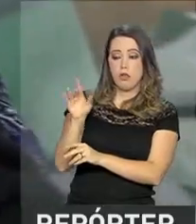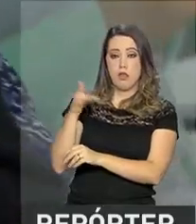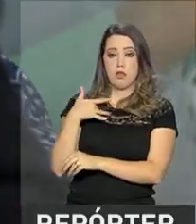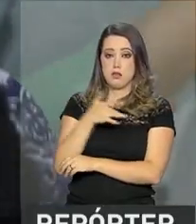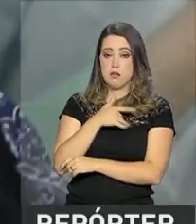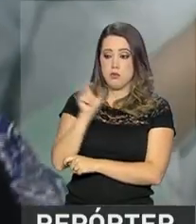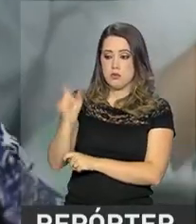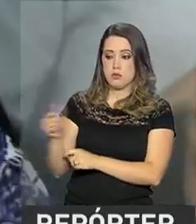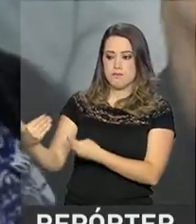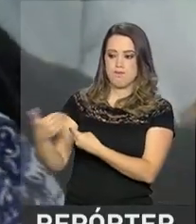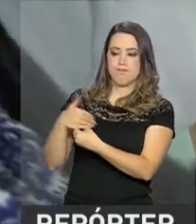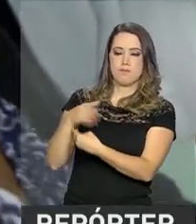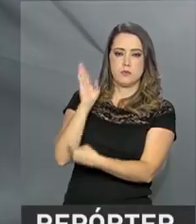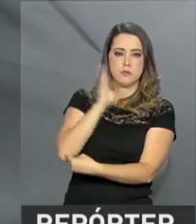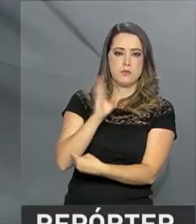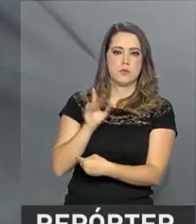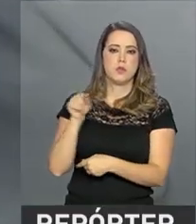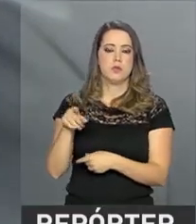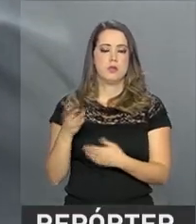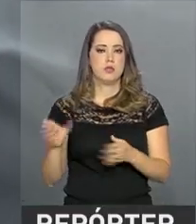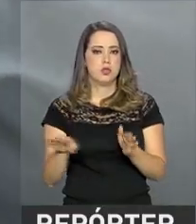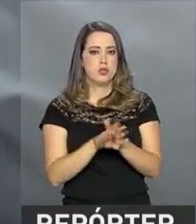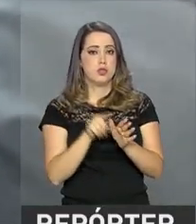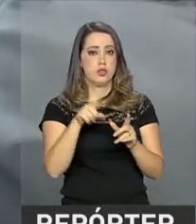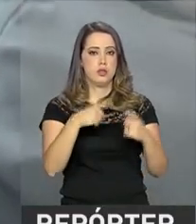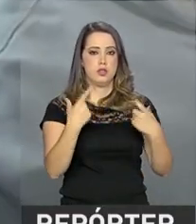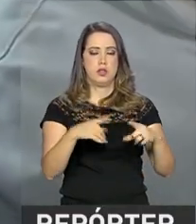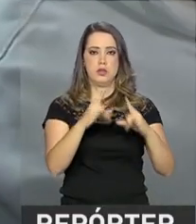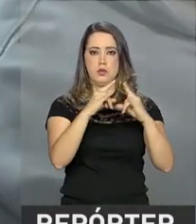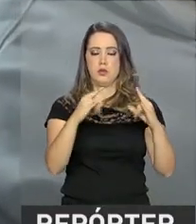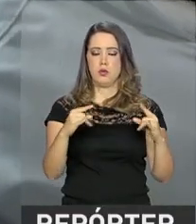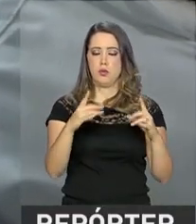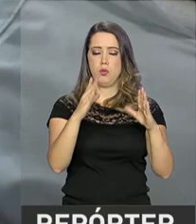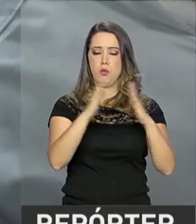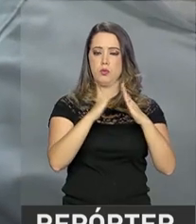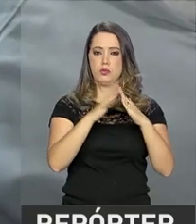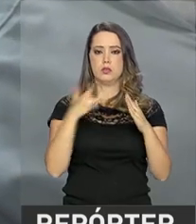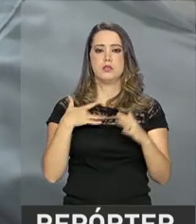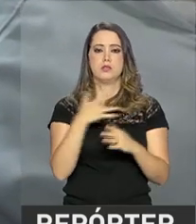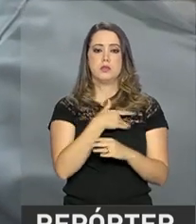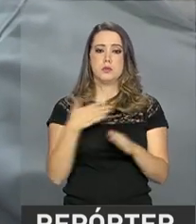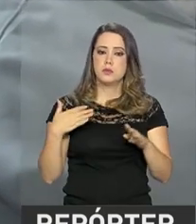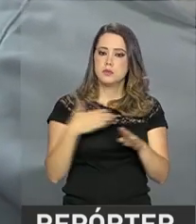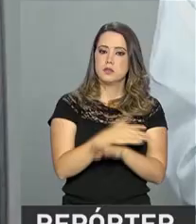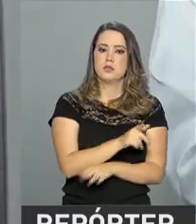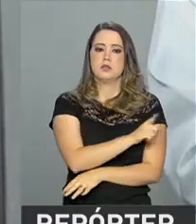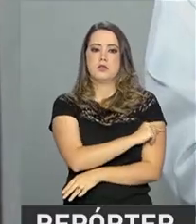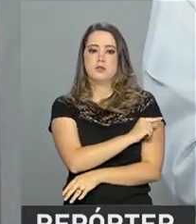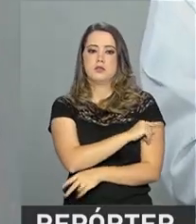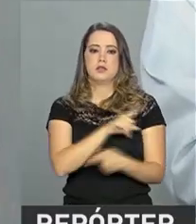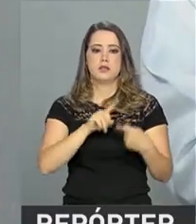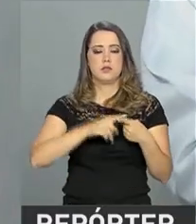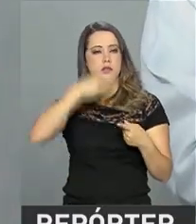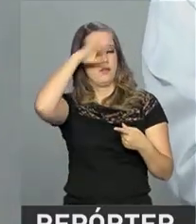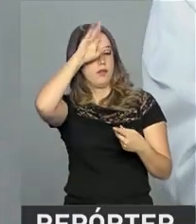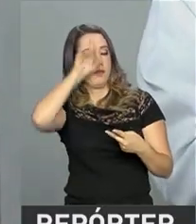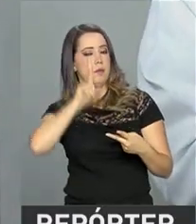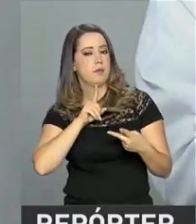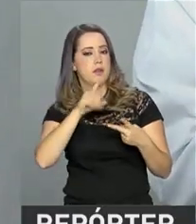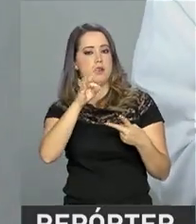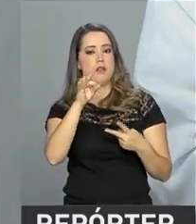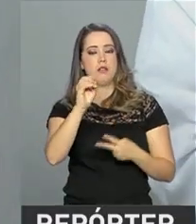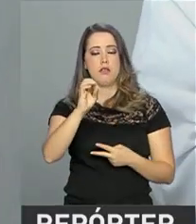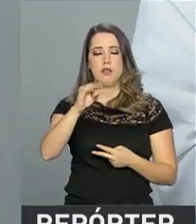eles passam por uma avaliação o posto de vacinação é obrigatório eles recebem vacinas contra febre amarela tétano